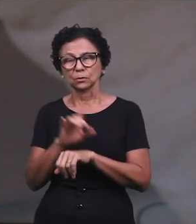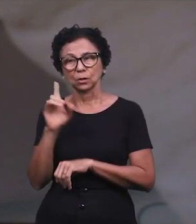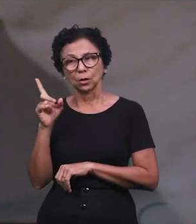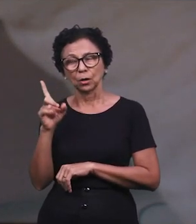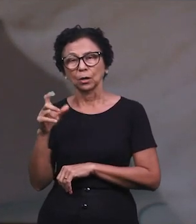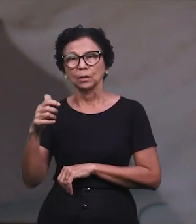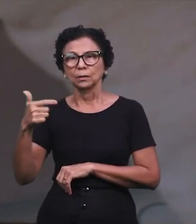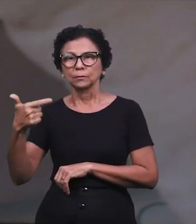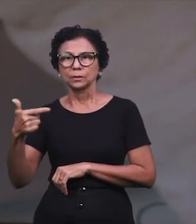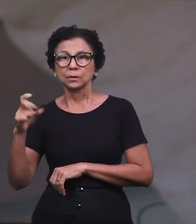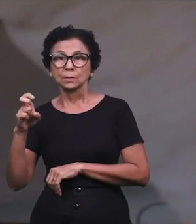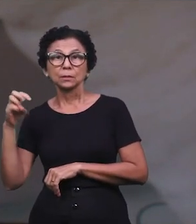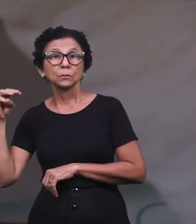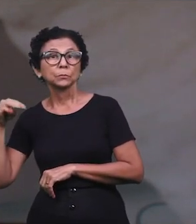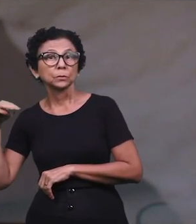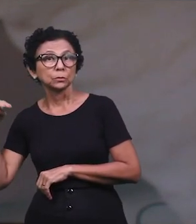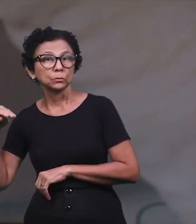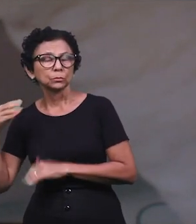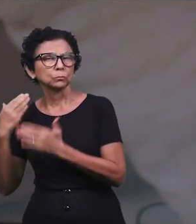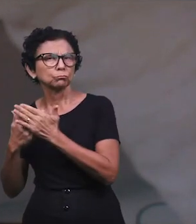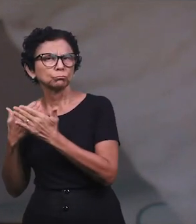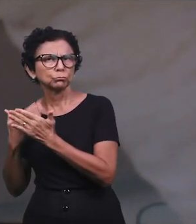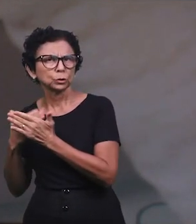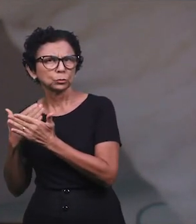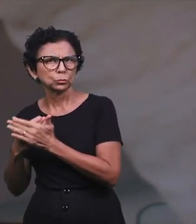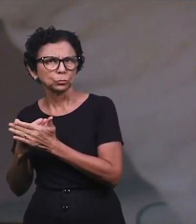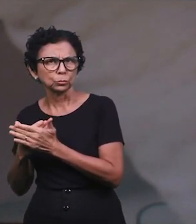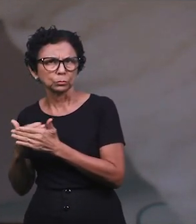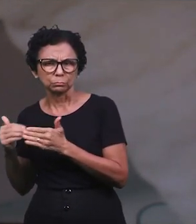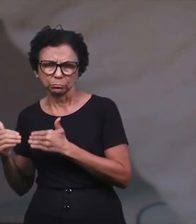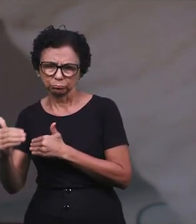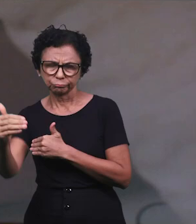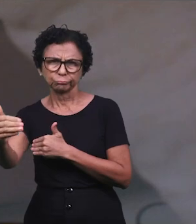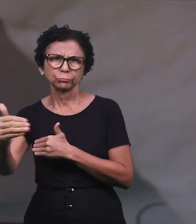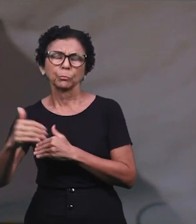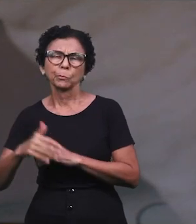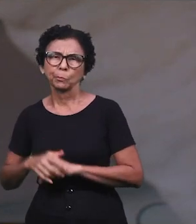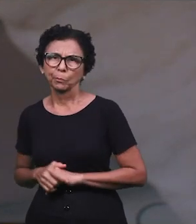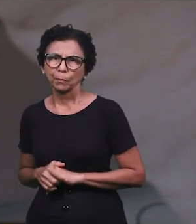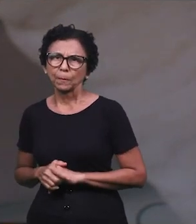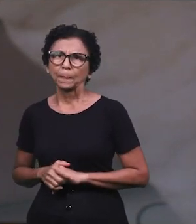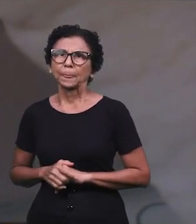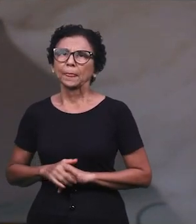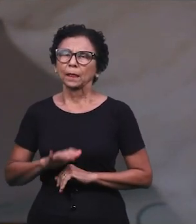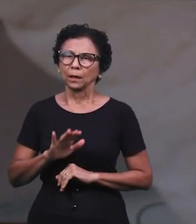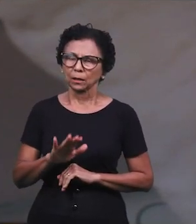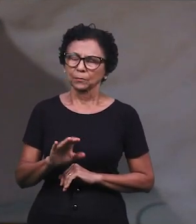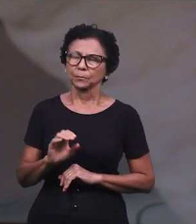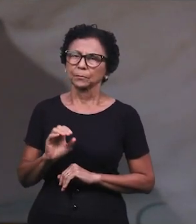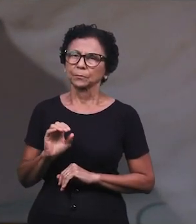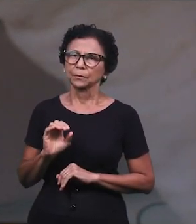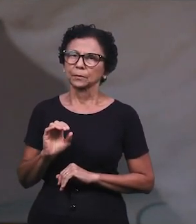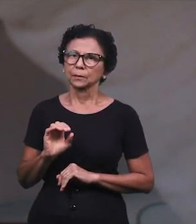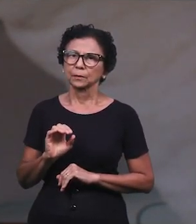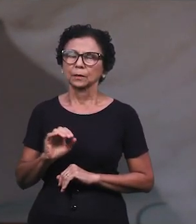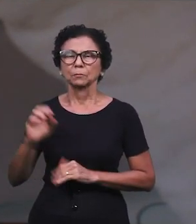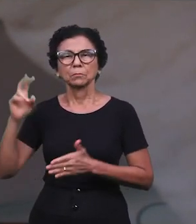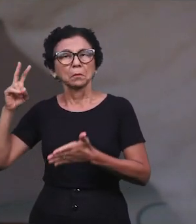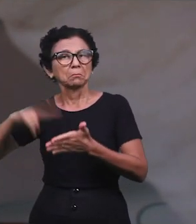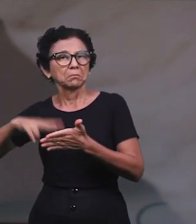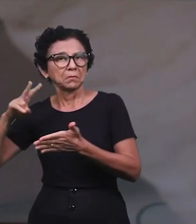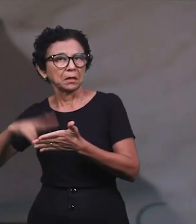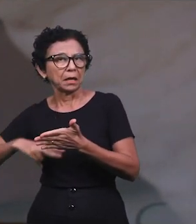faria 25 minutos de estudo contínuo. Aí você vai ver, ó, 25 minutos lendo